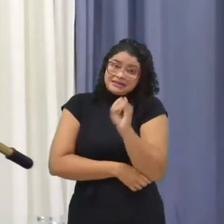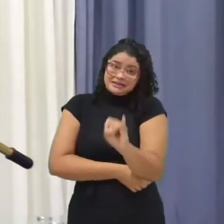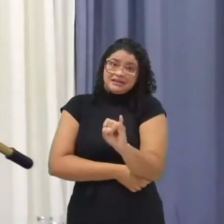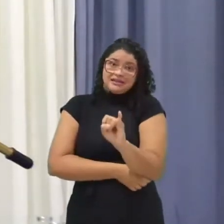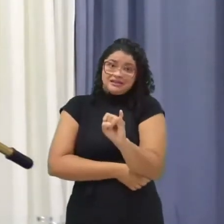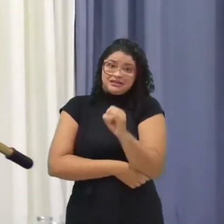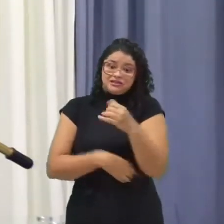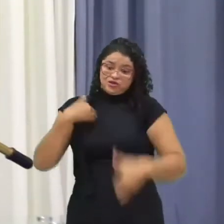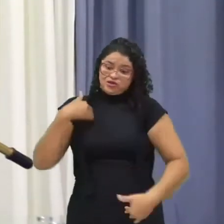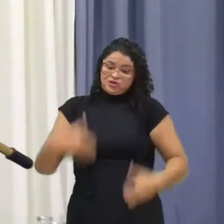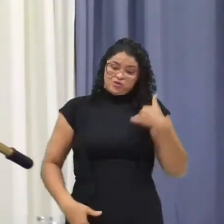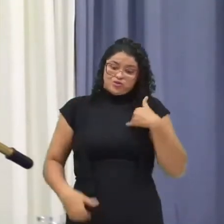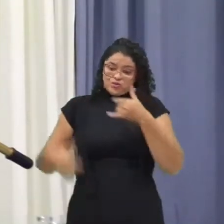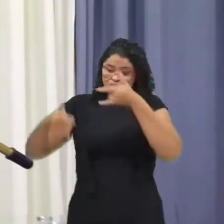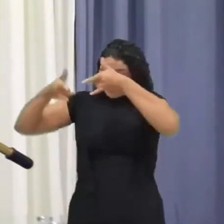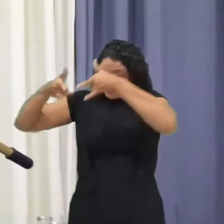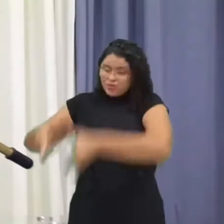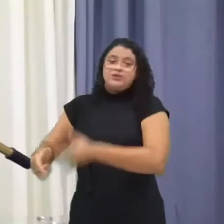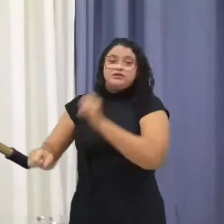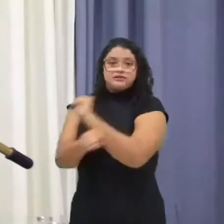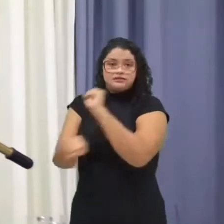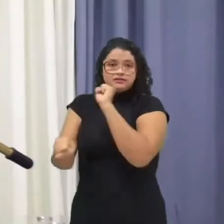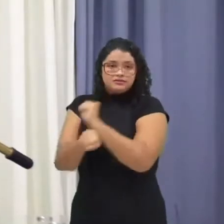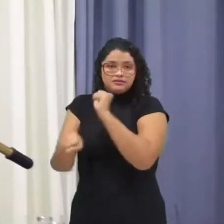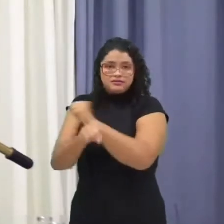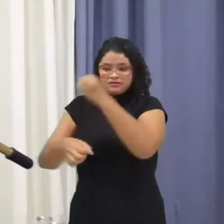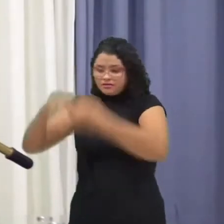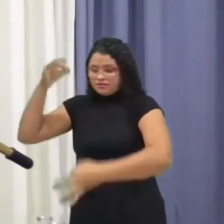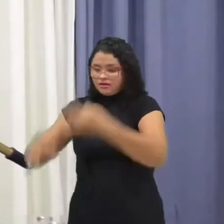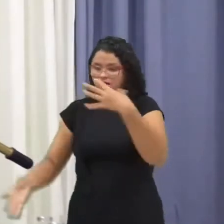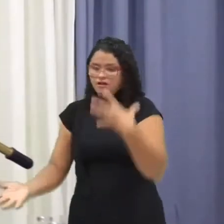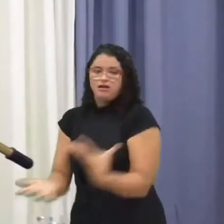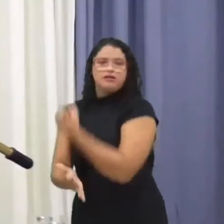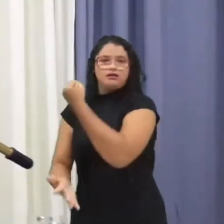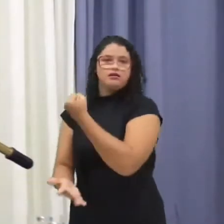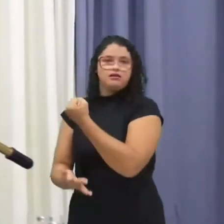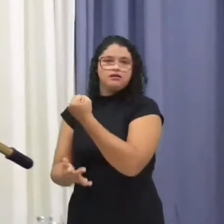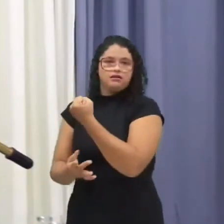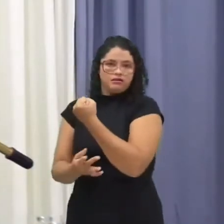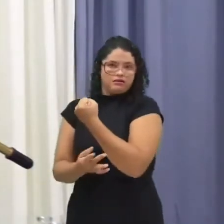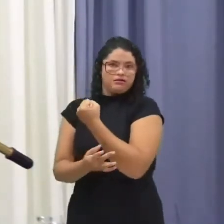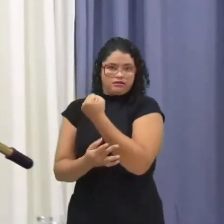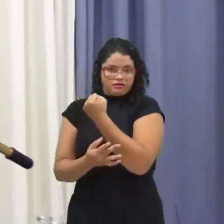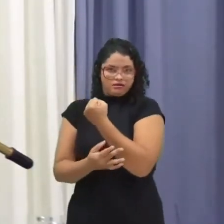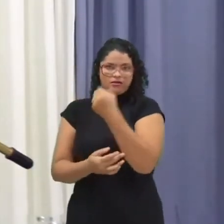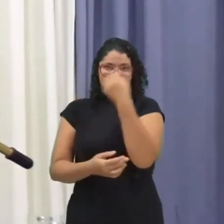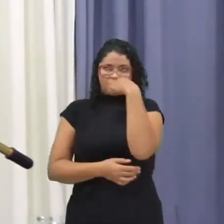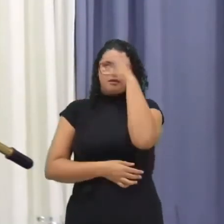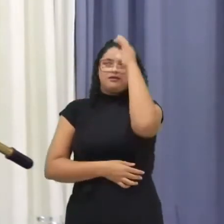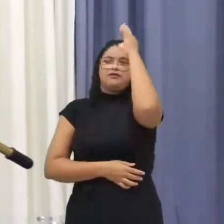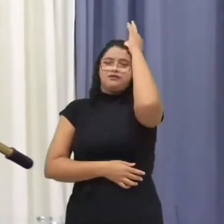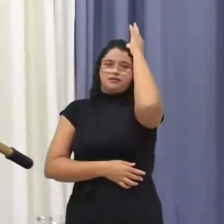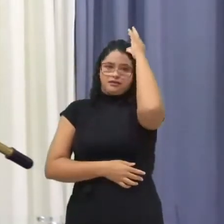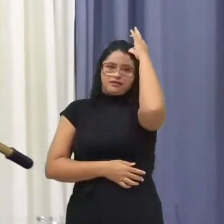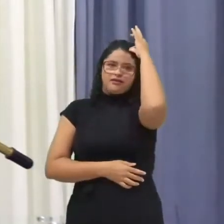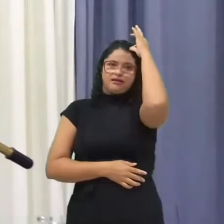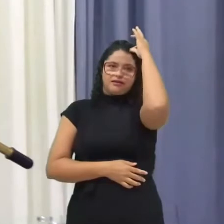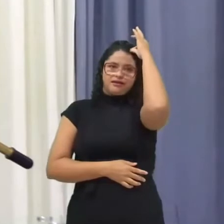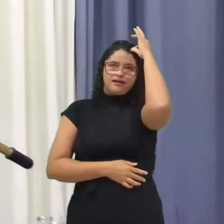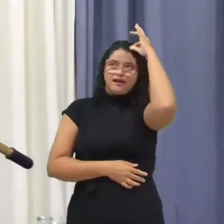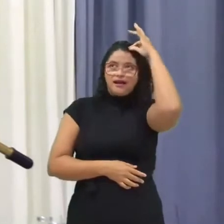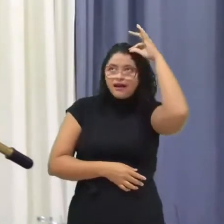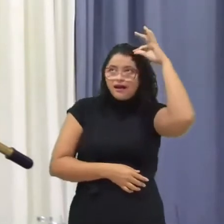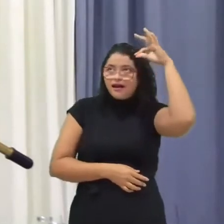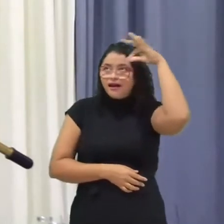está na sepultura, aguardando o arrebatamento da igreja, enquanto seu espírito é recebido